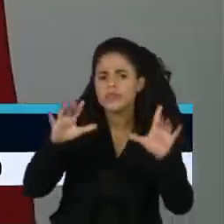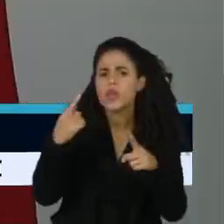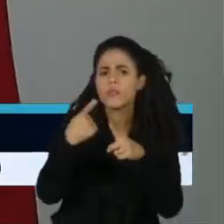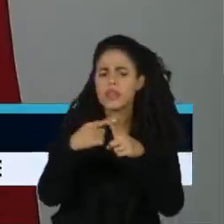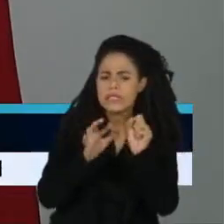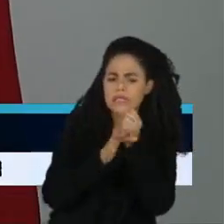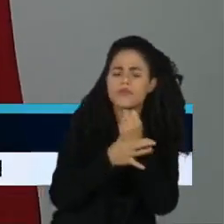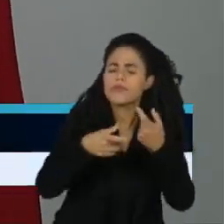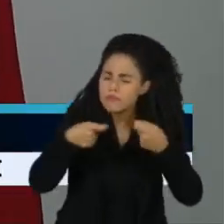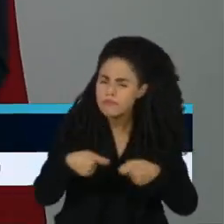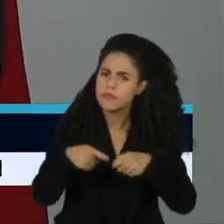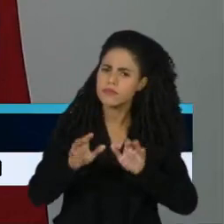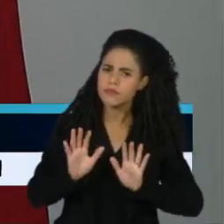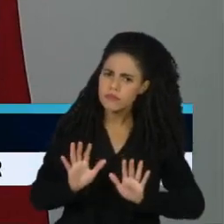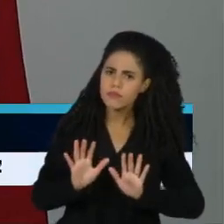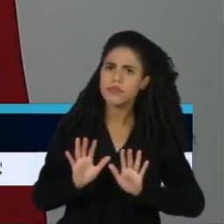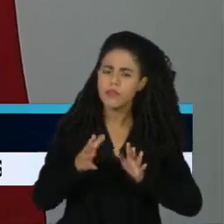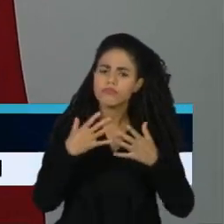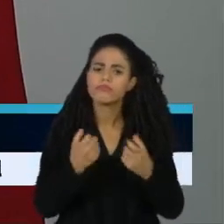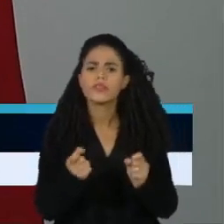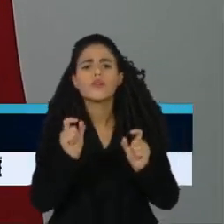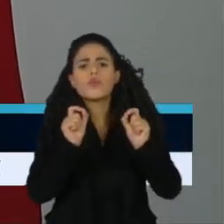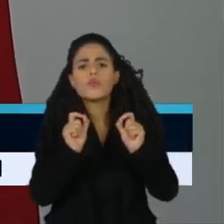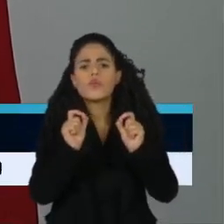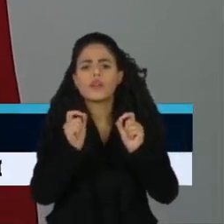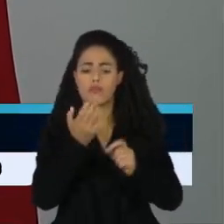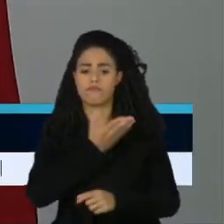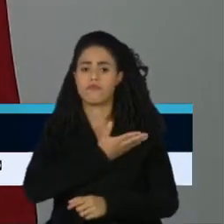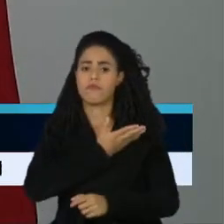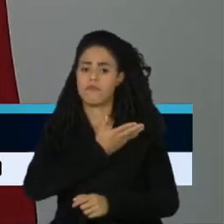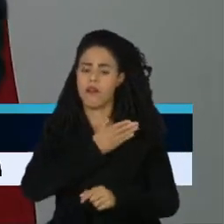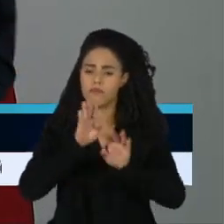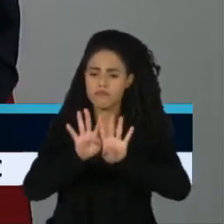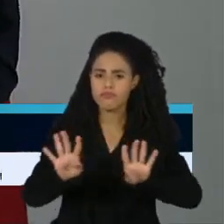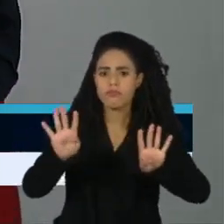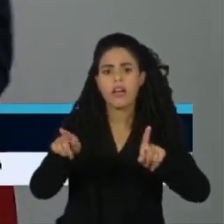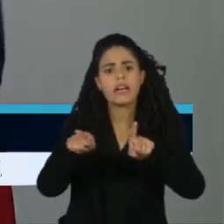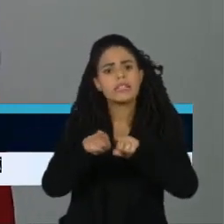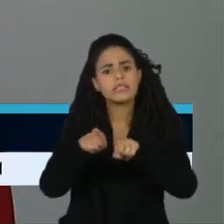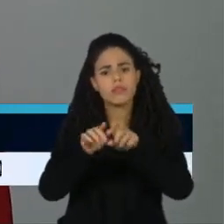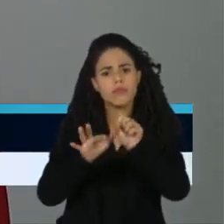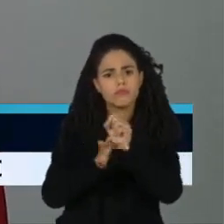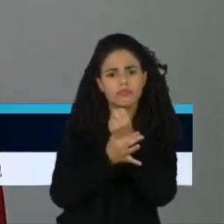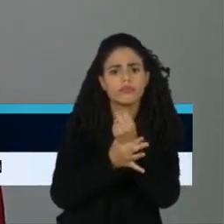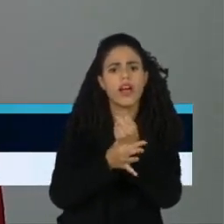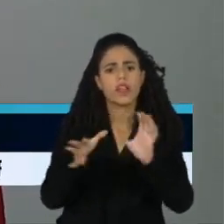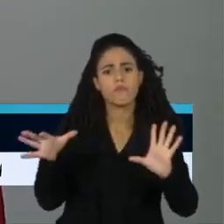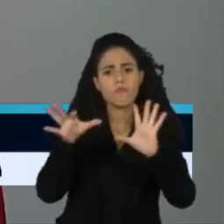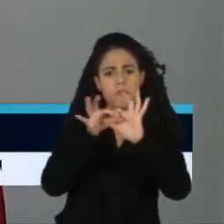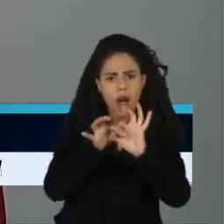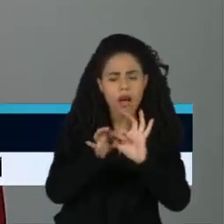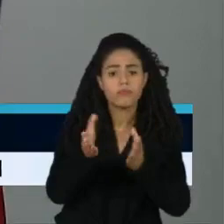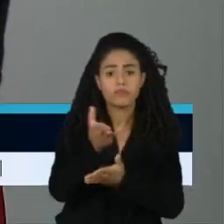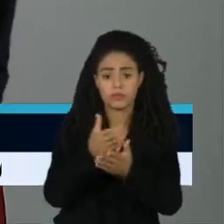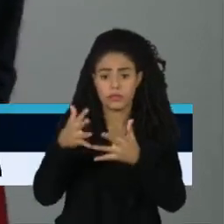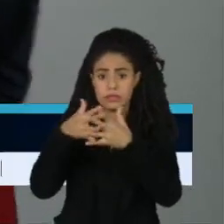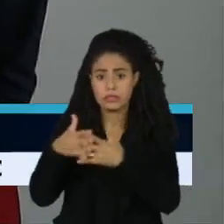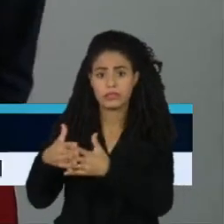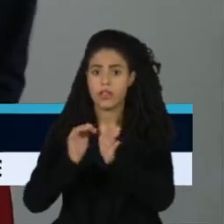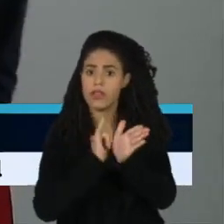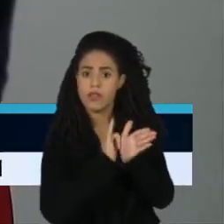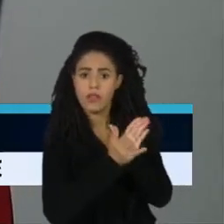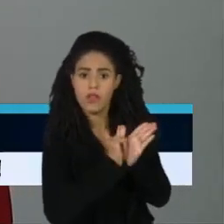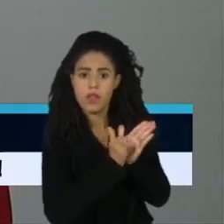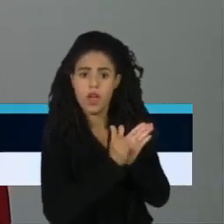de seu país em vez de compreensão os colegas da Aliança Militar ocidental fizeram pressão em Nova York o